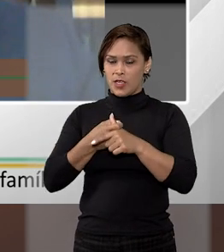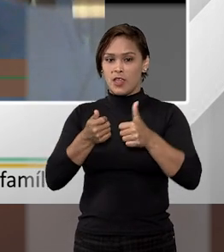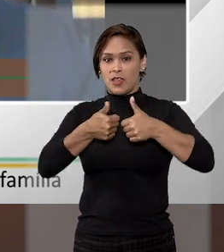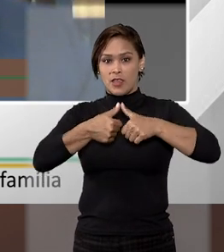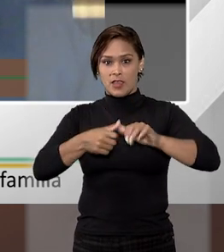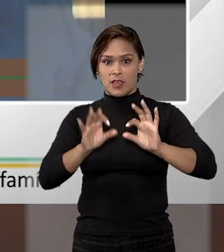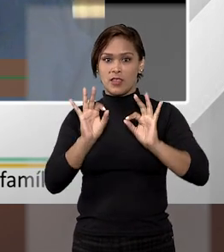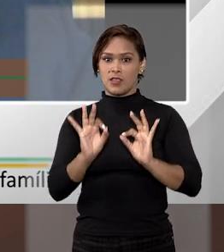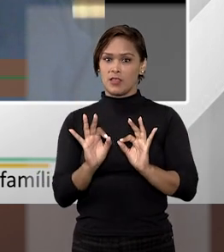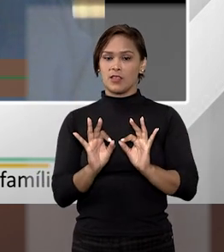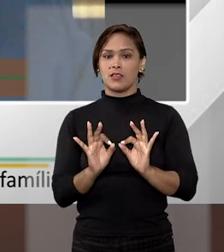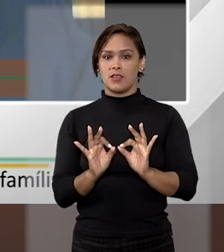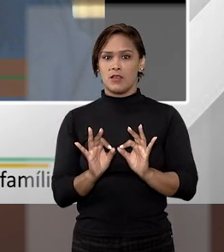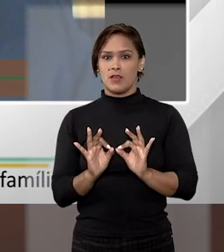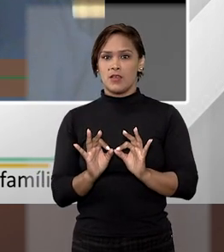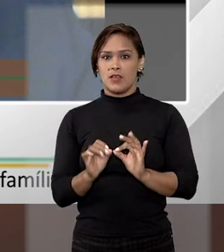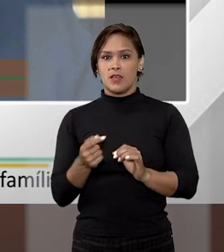Então,